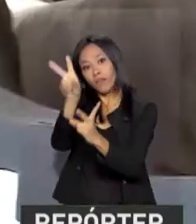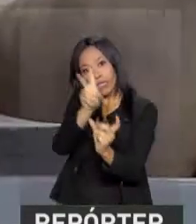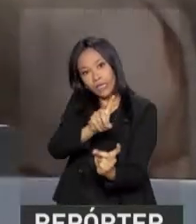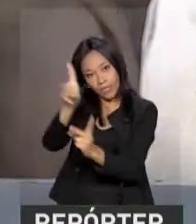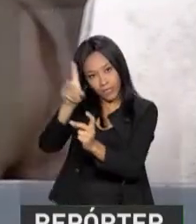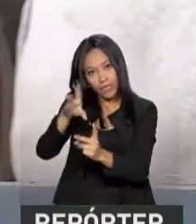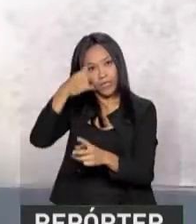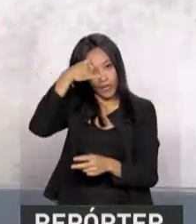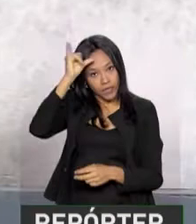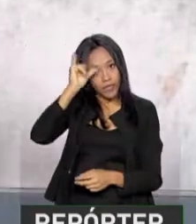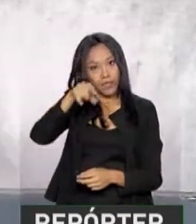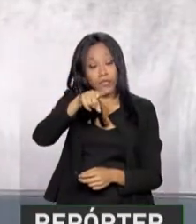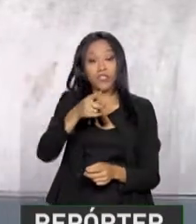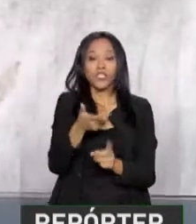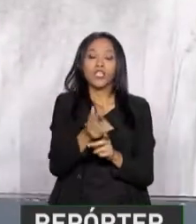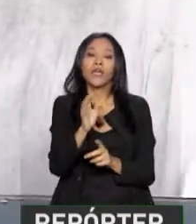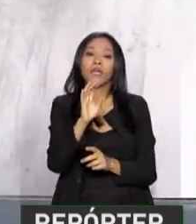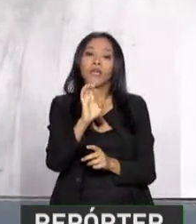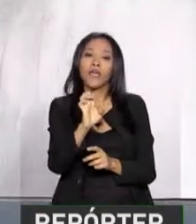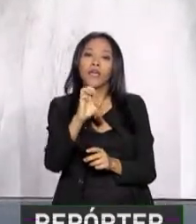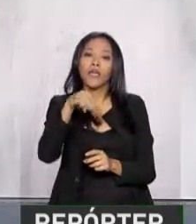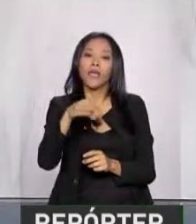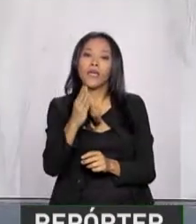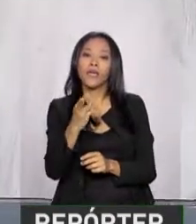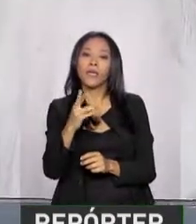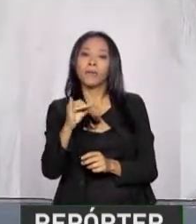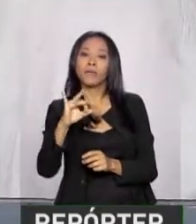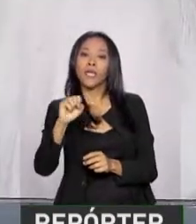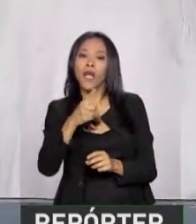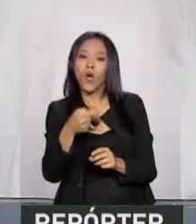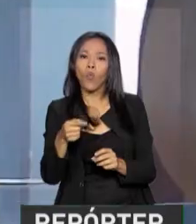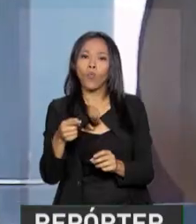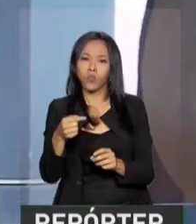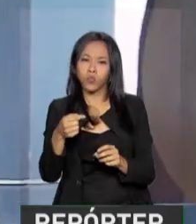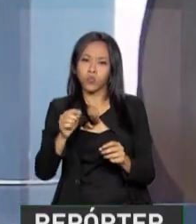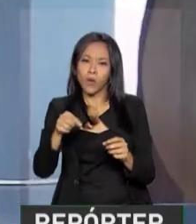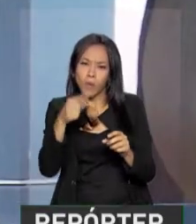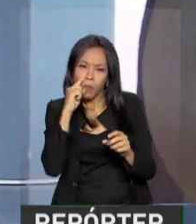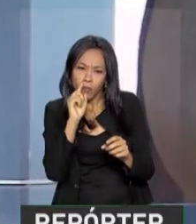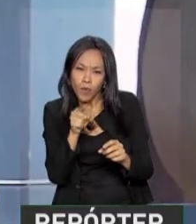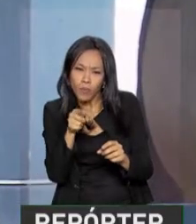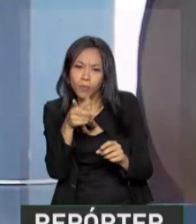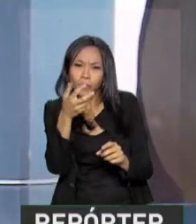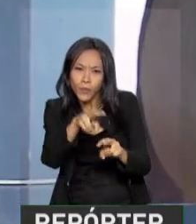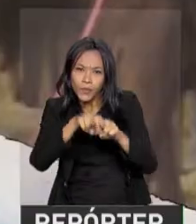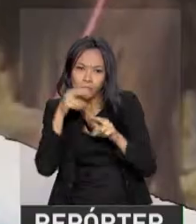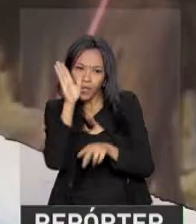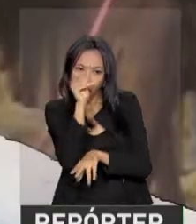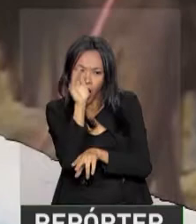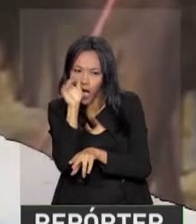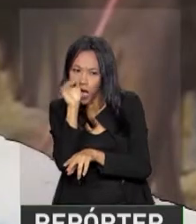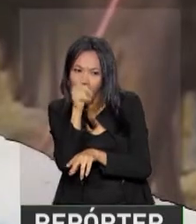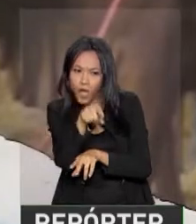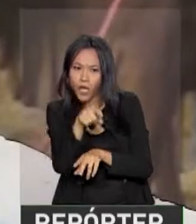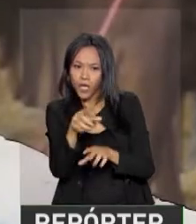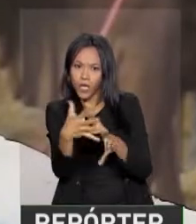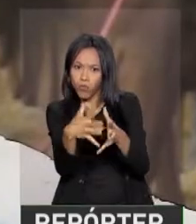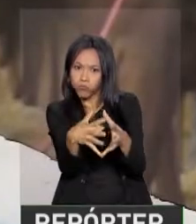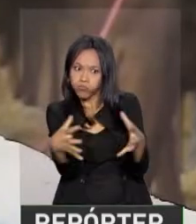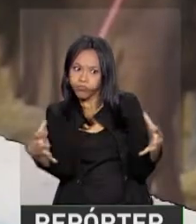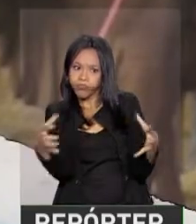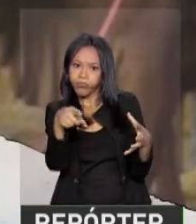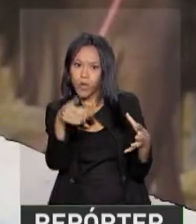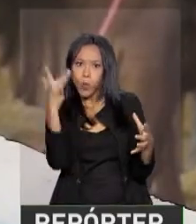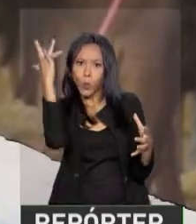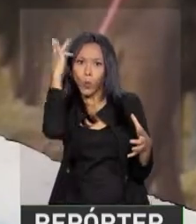importação de embriões zebuínos por isso eles acompanham de perto a estrela da festa o zebu corpulento ele é conhecido